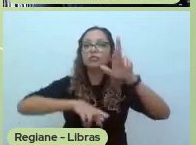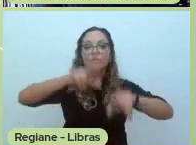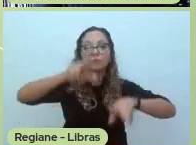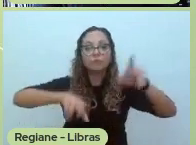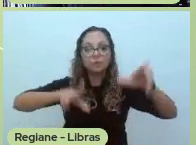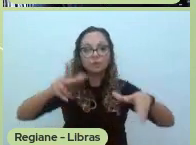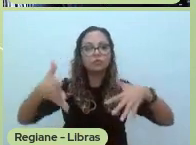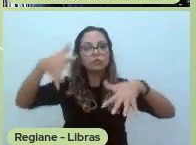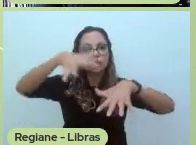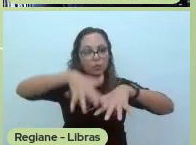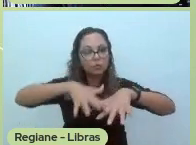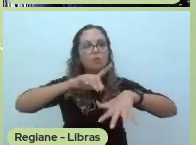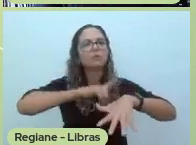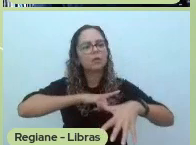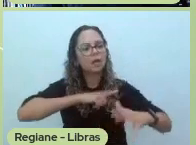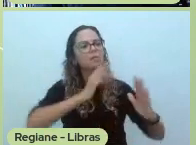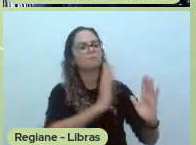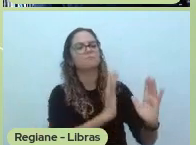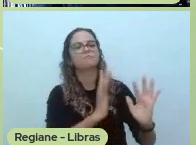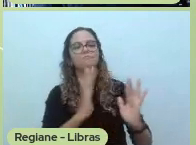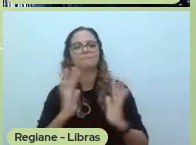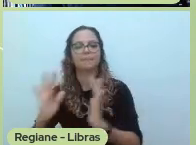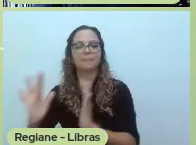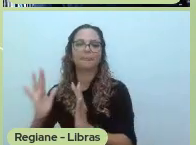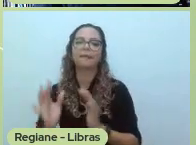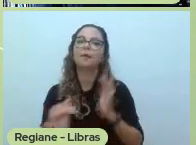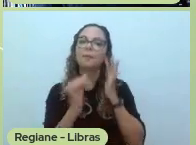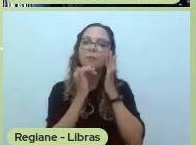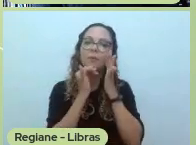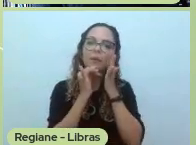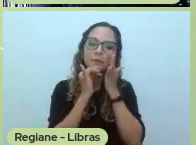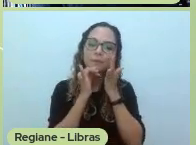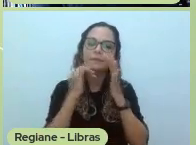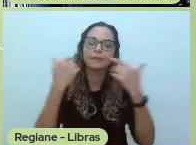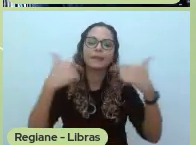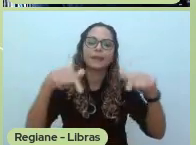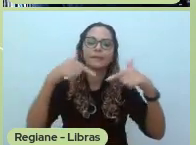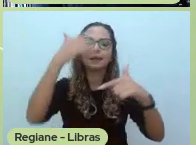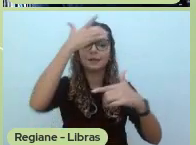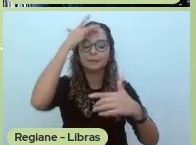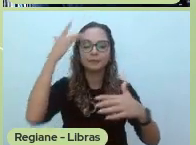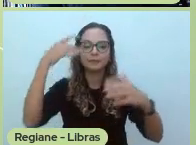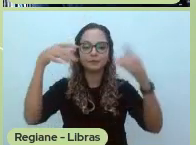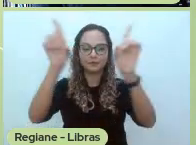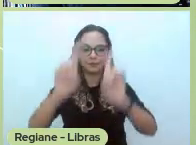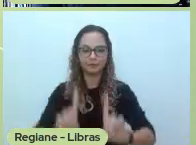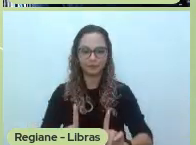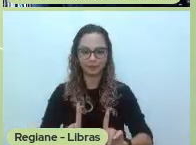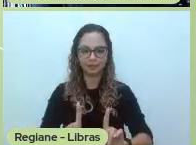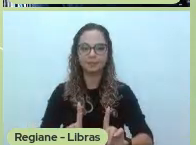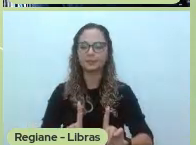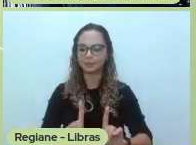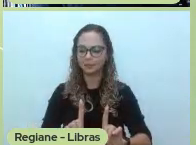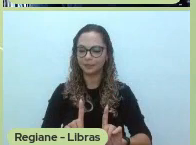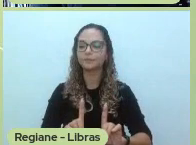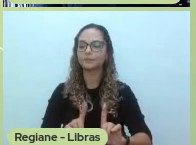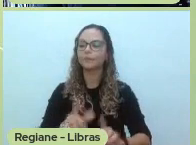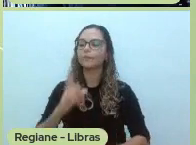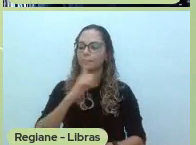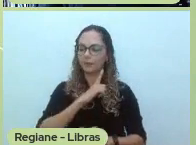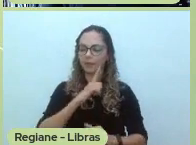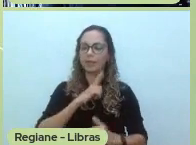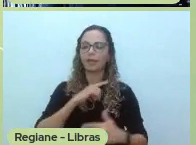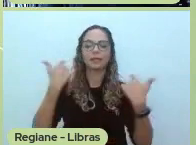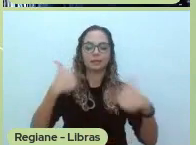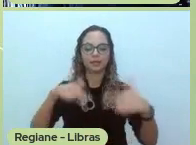dar um exemplo, como a gente tem trabalhado, por exemplo, para pessoas com deficiência. A gente adotou um modelo híbrido de trabalho em